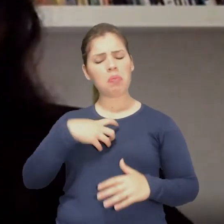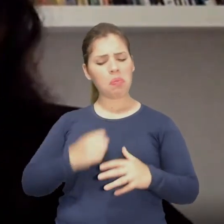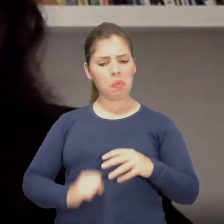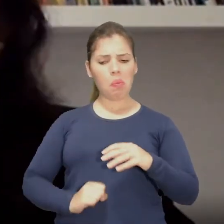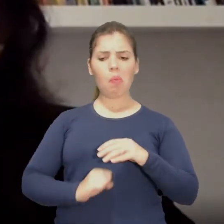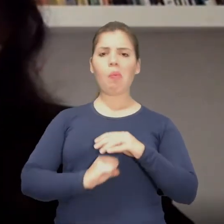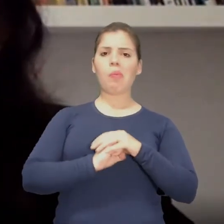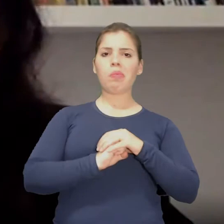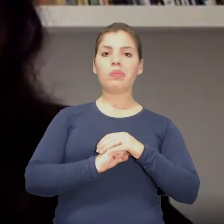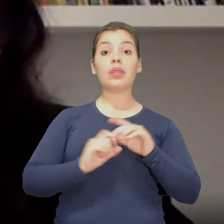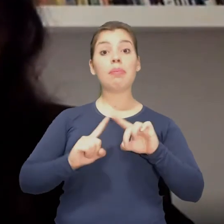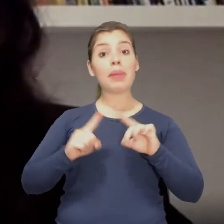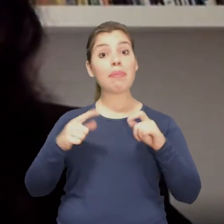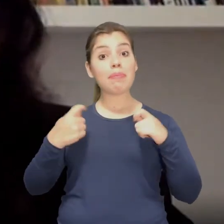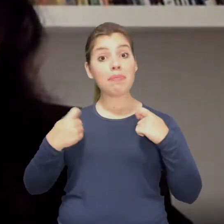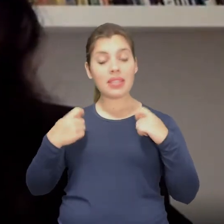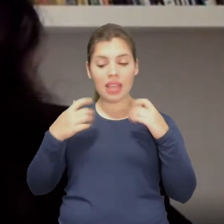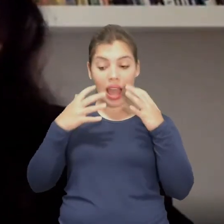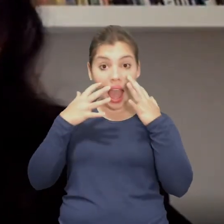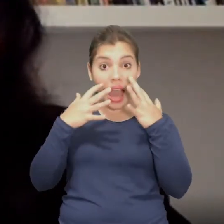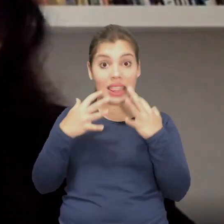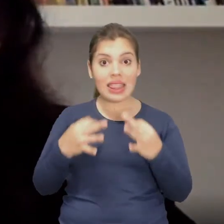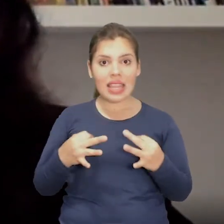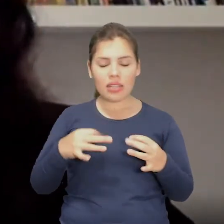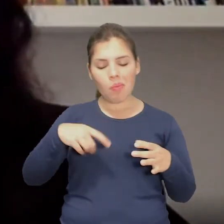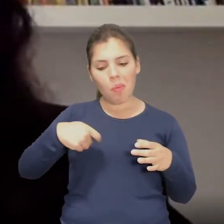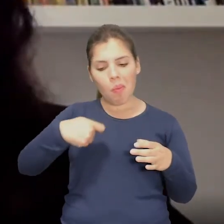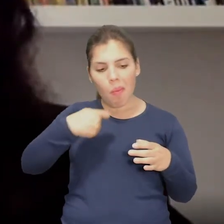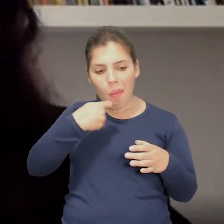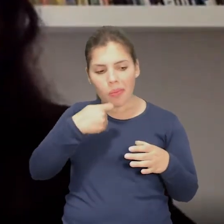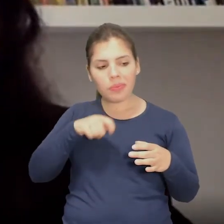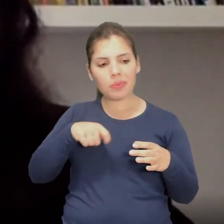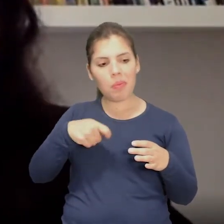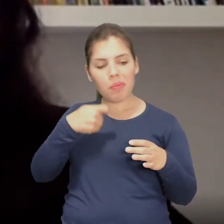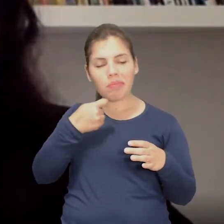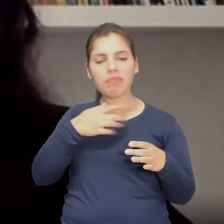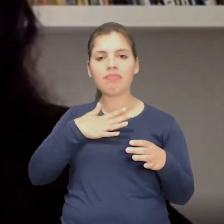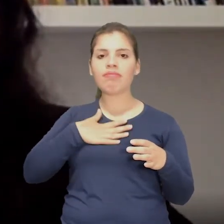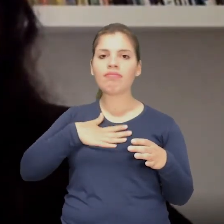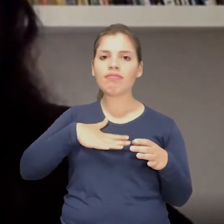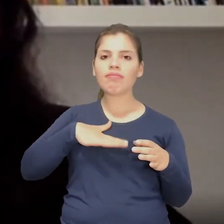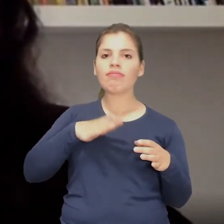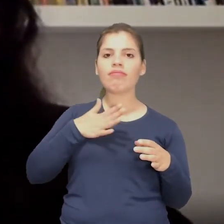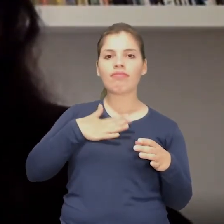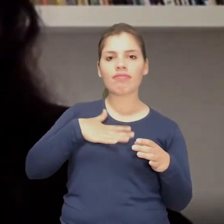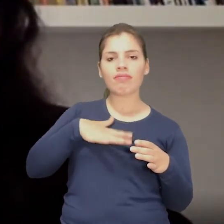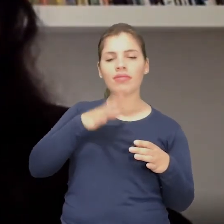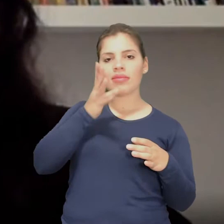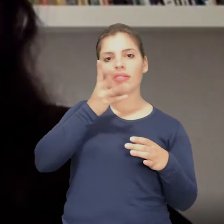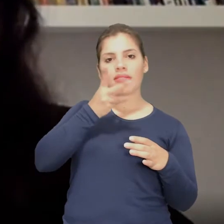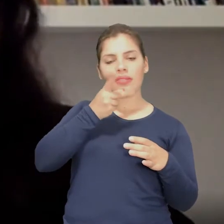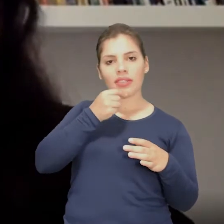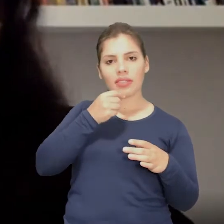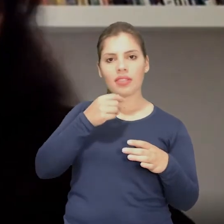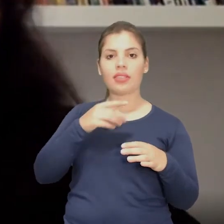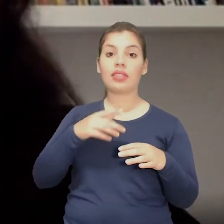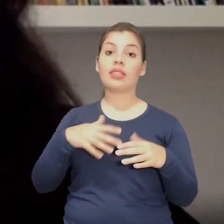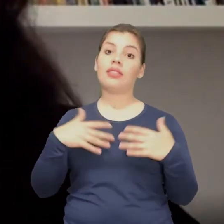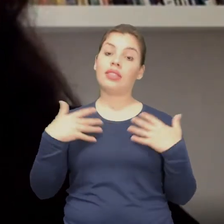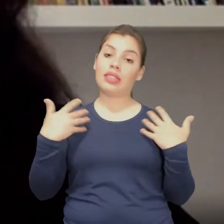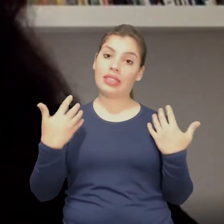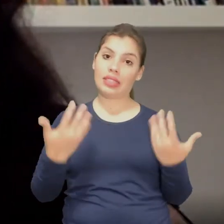você tende a diminuir o quanto você come se você come com atenção na refeição.